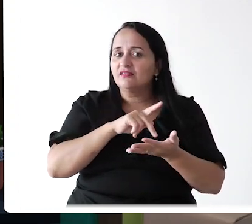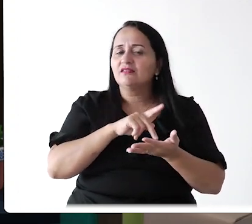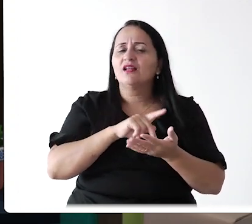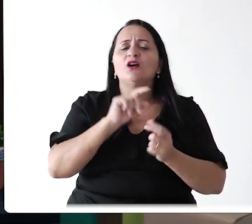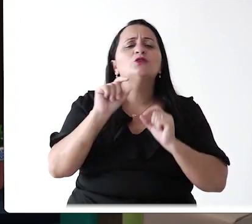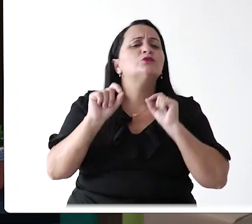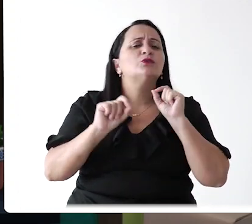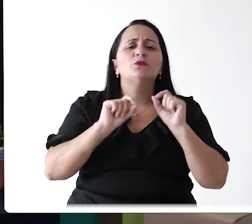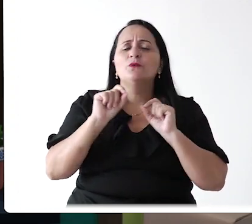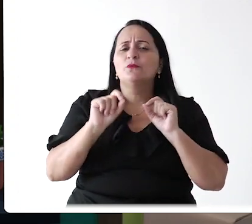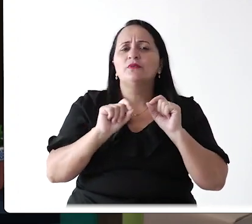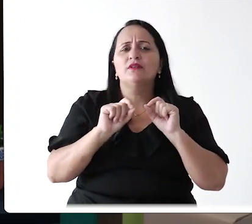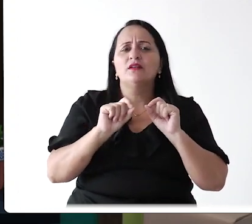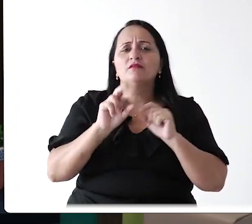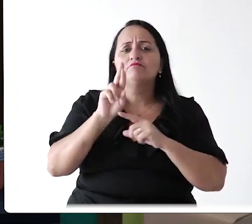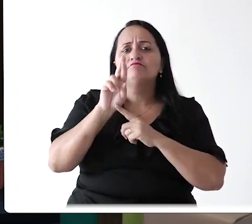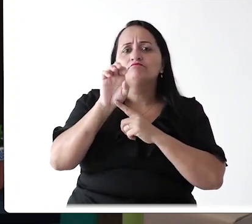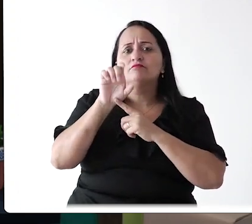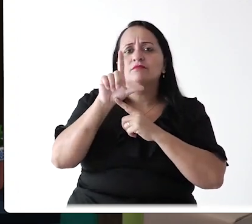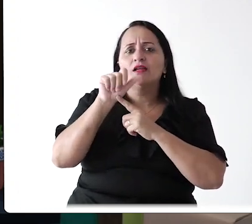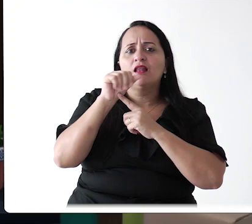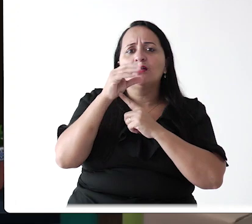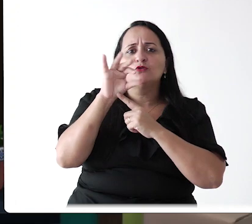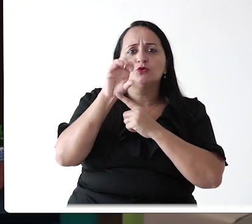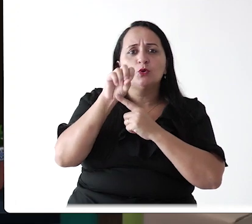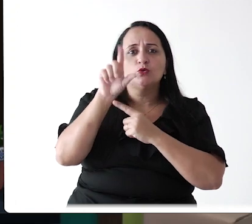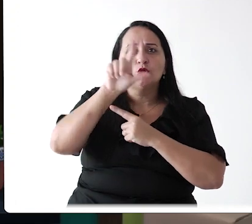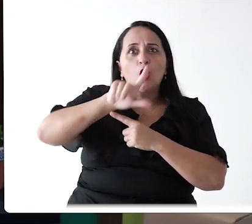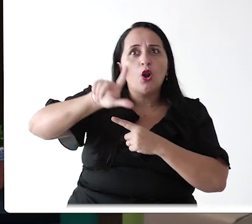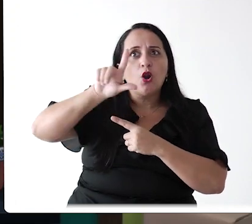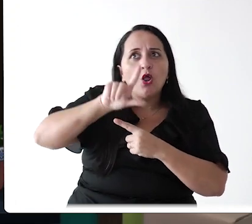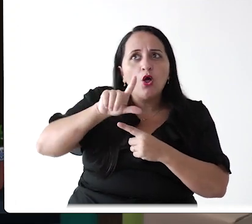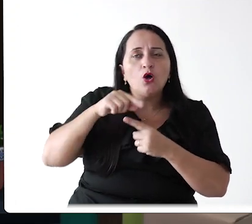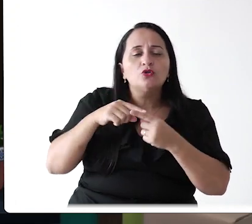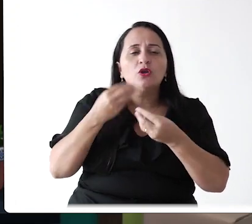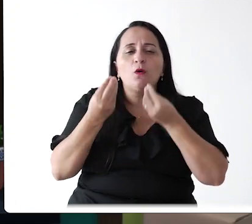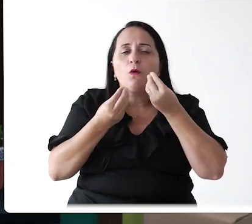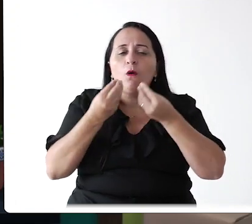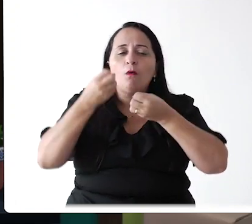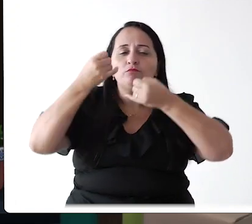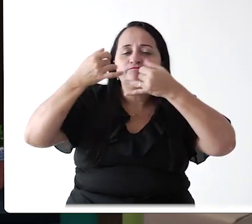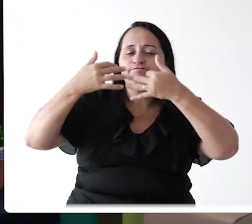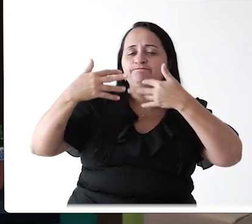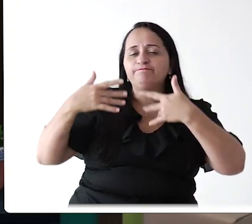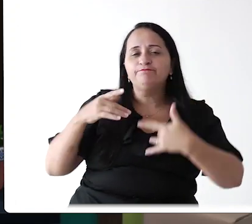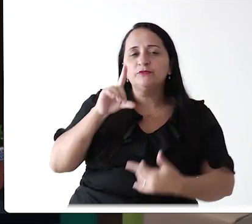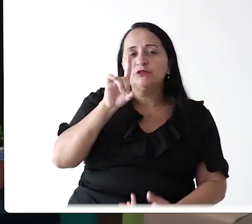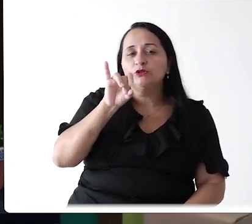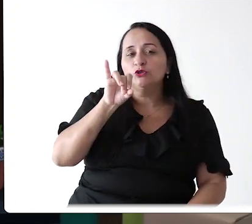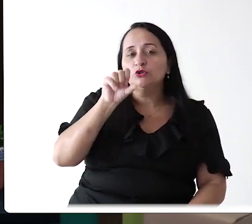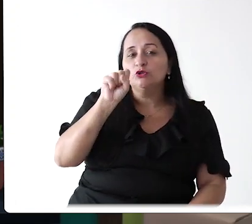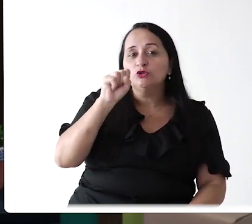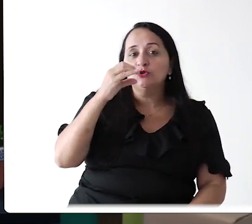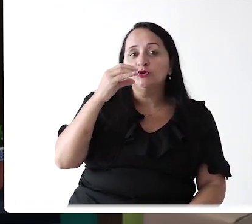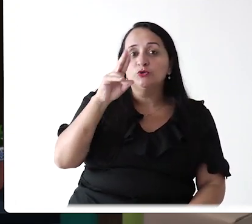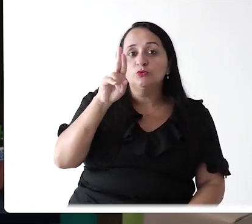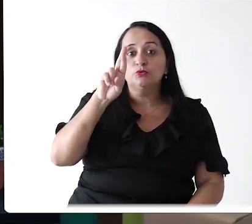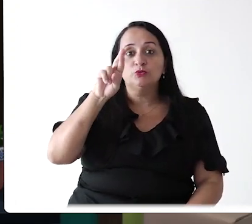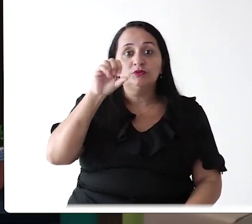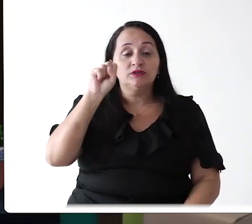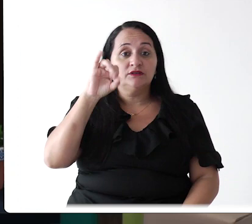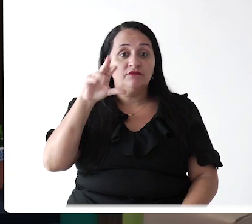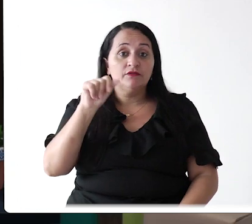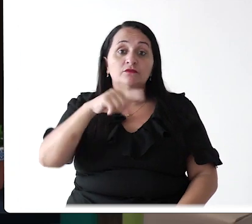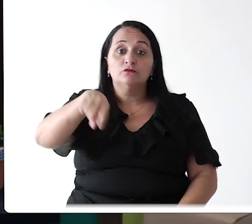Relações lógico-discursivas hoje. Então já sabem, o ambiente tem que ficar silencioso, pegar o caderno, um copinho com água